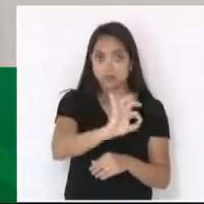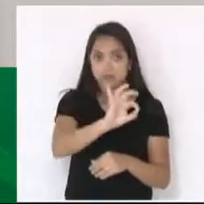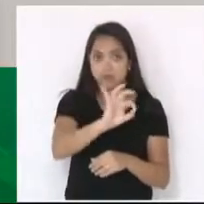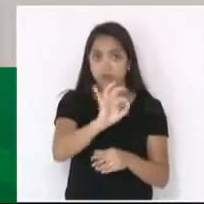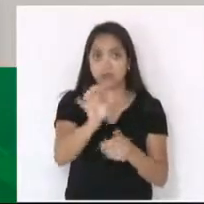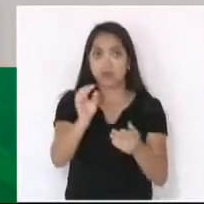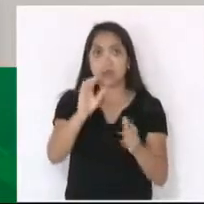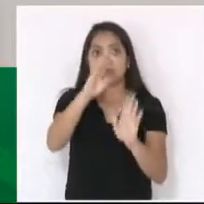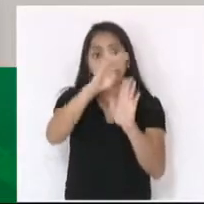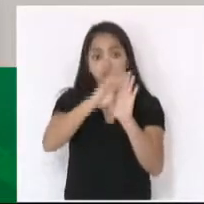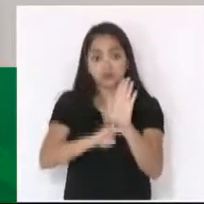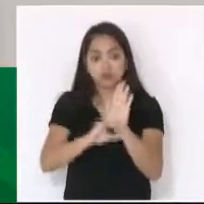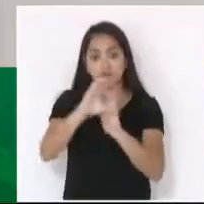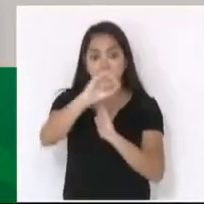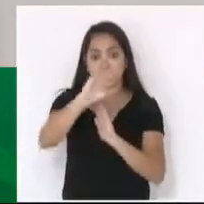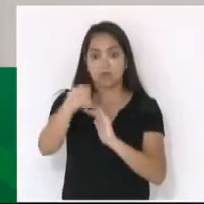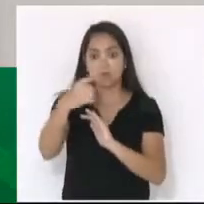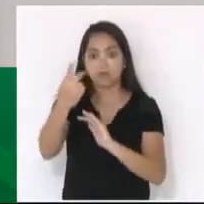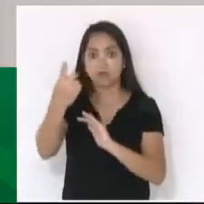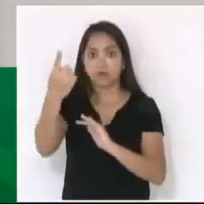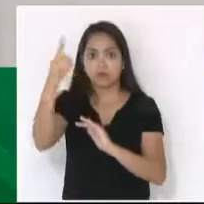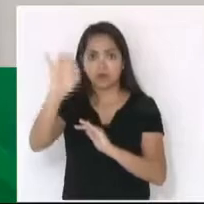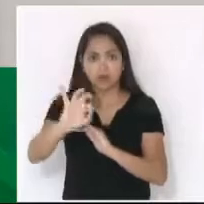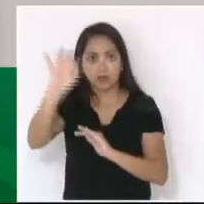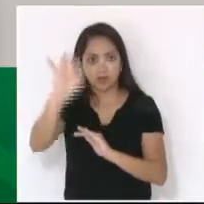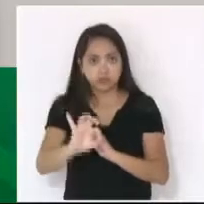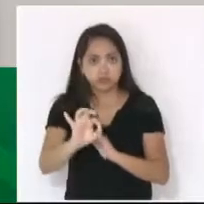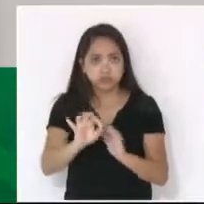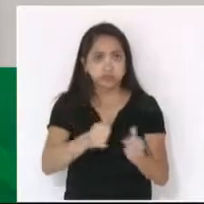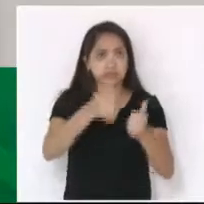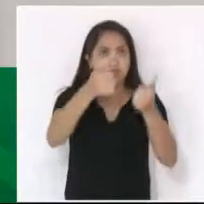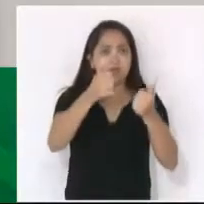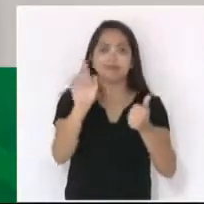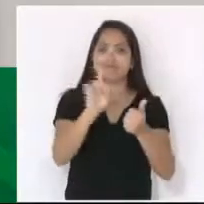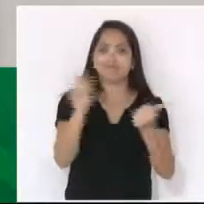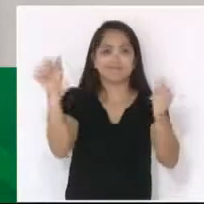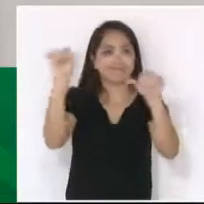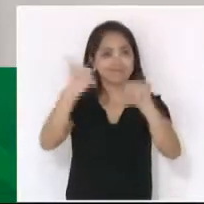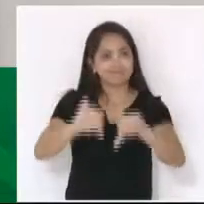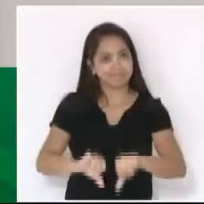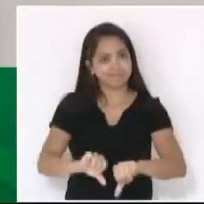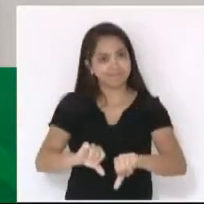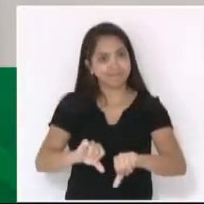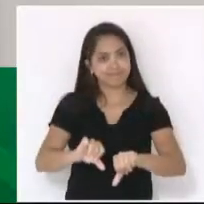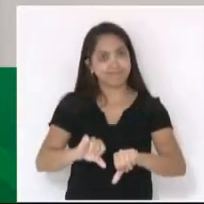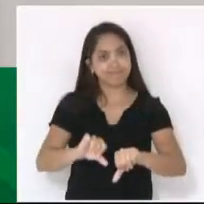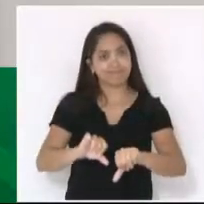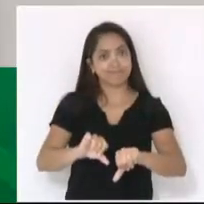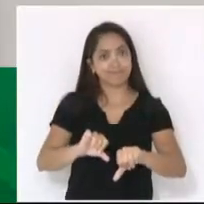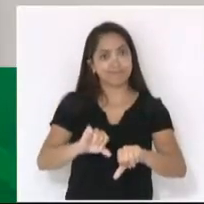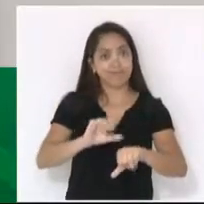0,1 então não melhorou a situação ou seja ficaram mais pobres com